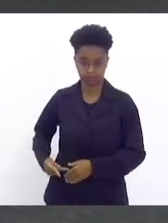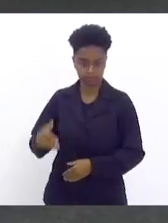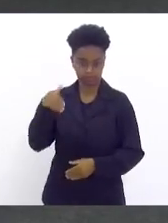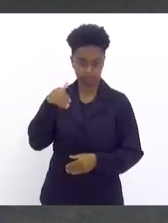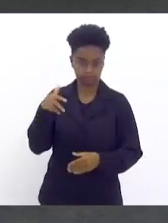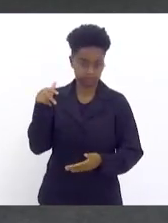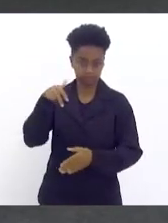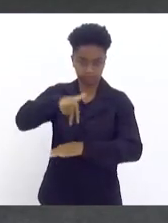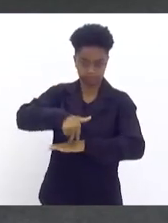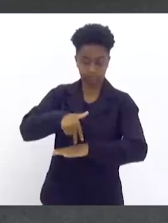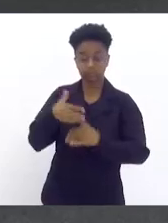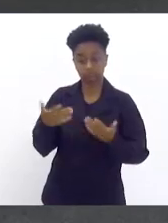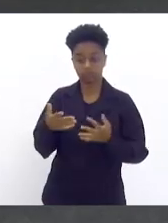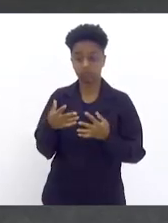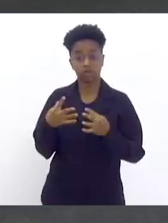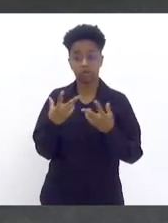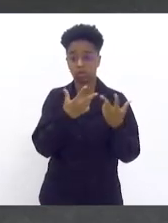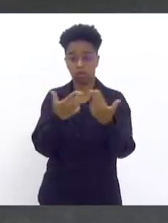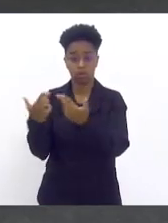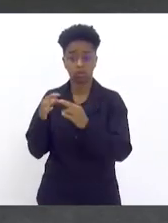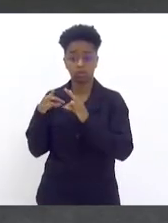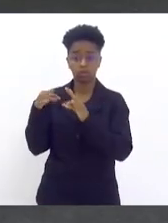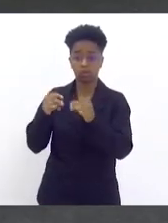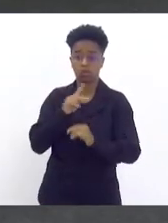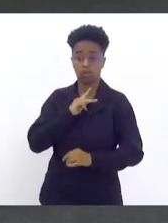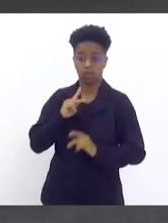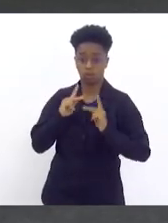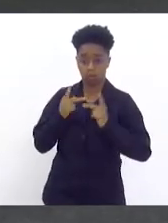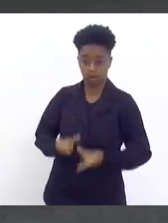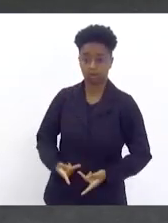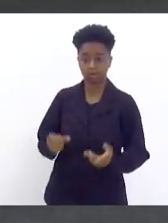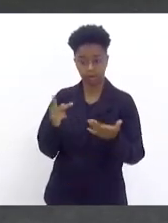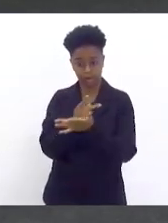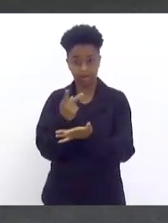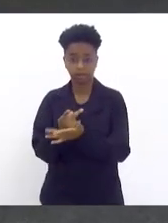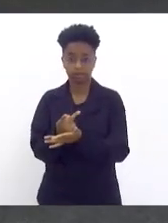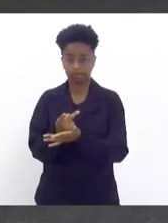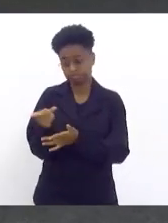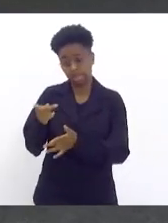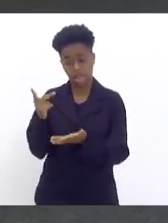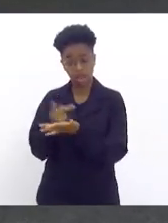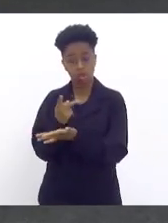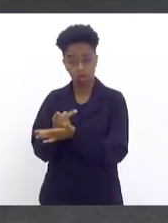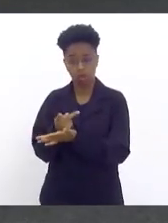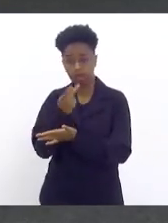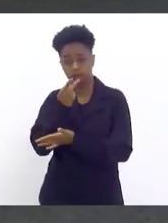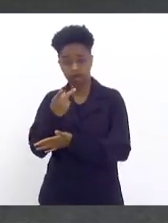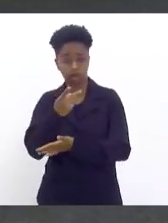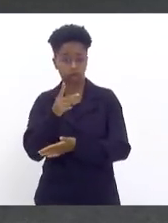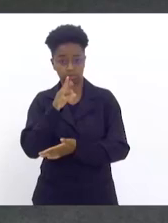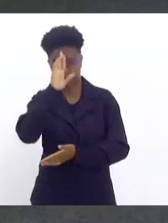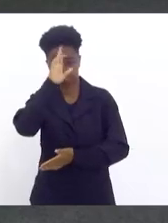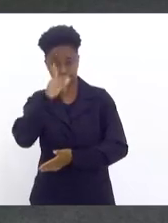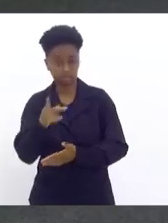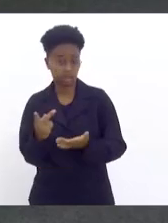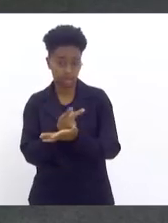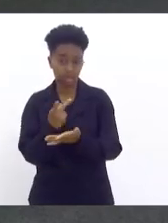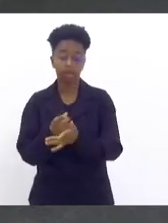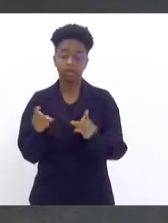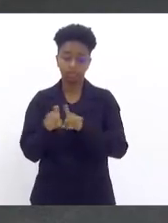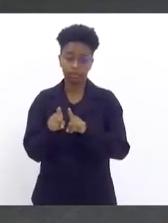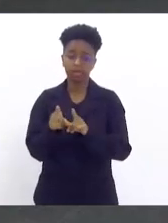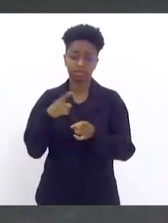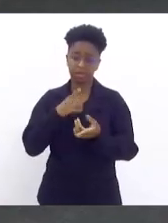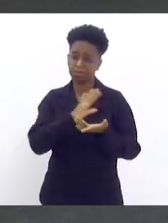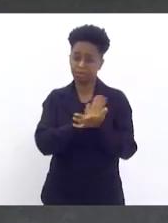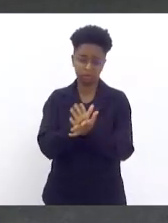e como todo ser humano erra errou fez uma declaração equivocada que reproduz uma série de